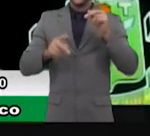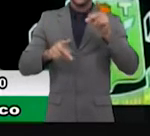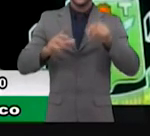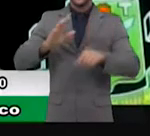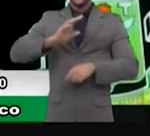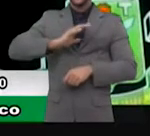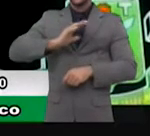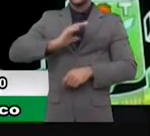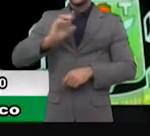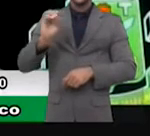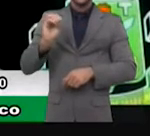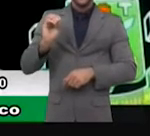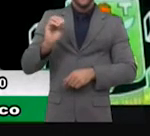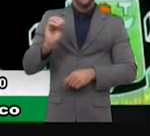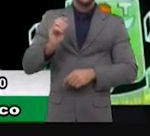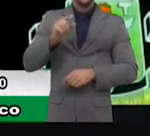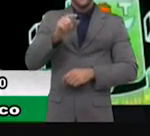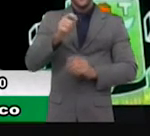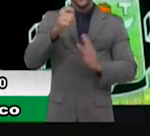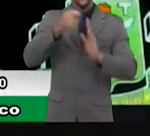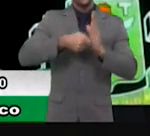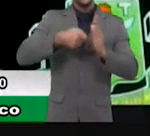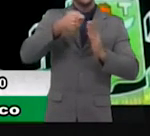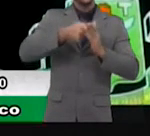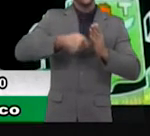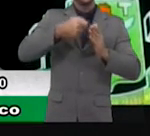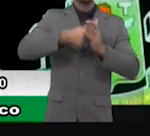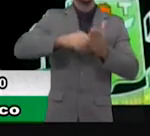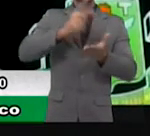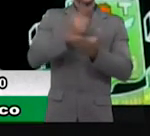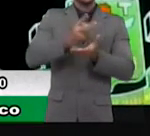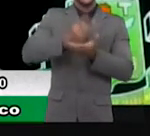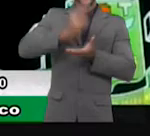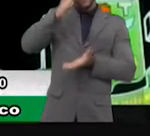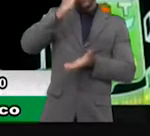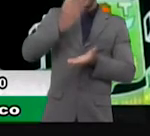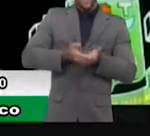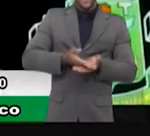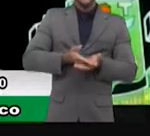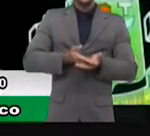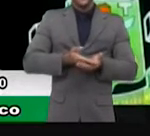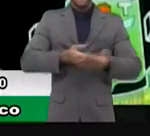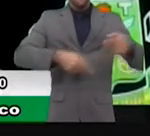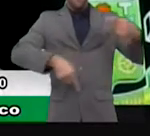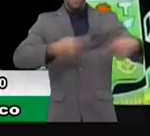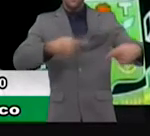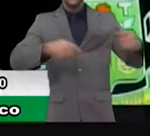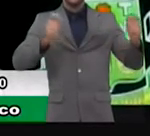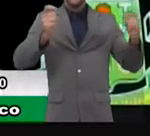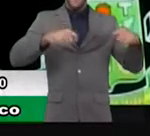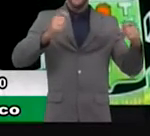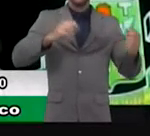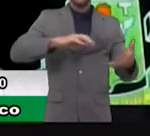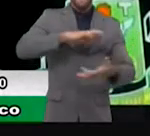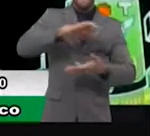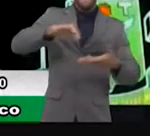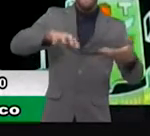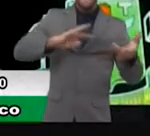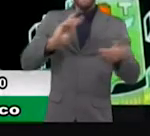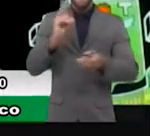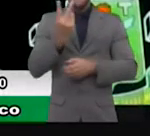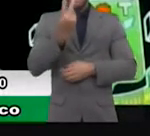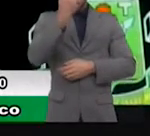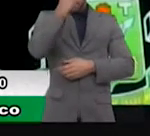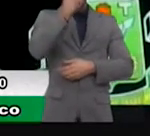cidade. Vossa Excelência é um lutador e sempre acreditou que, através da política, você consegue transformar a vida das pessoas. E foi isso que